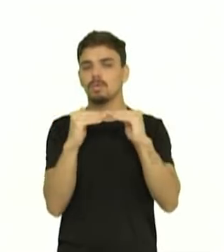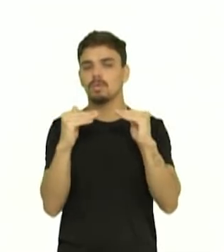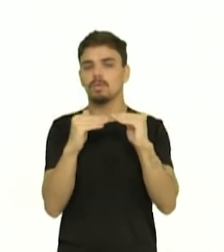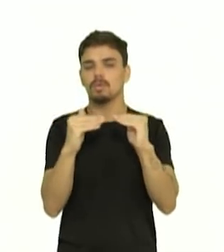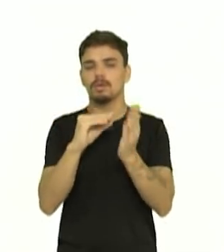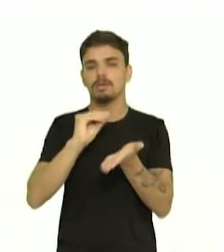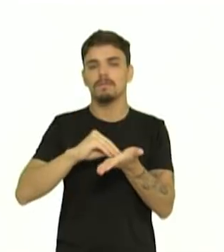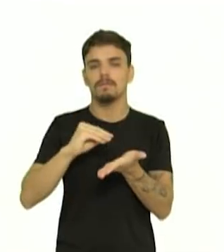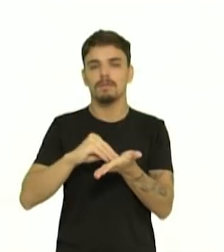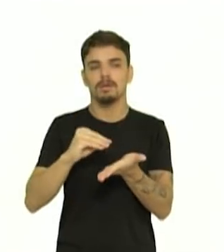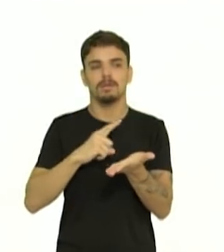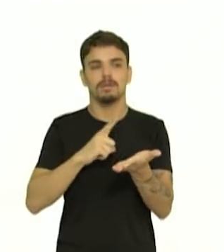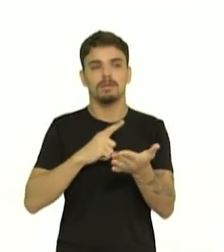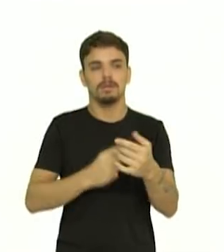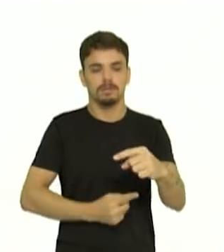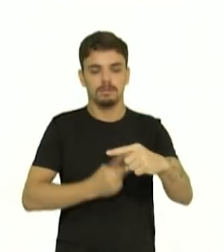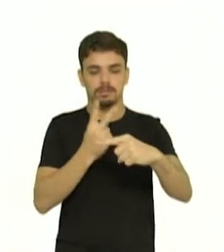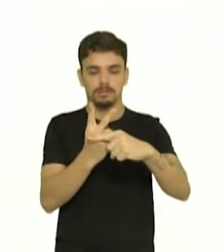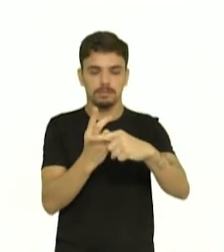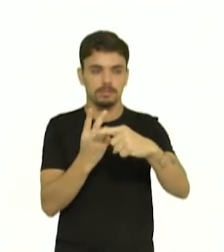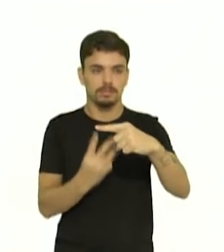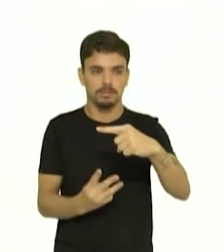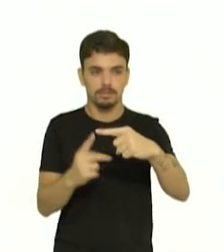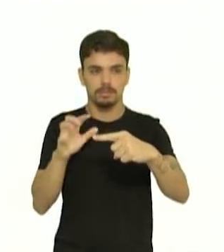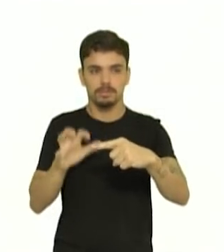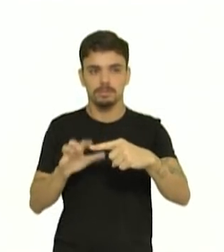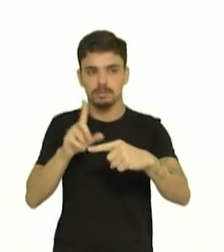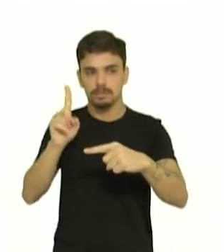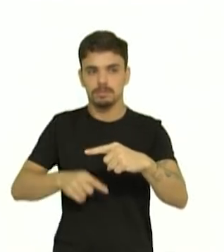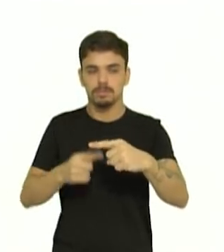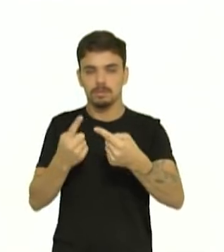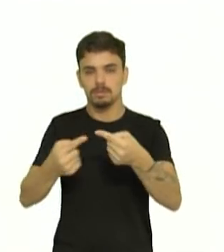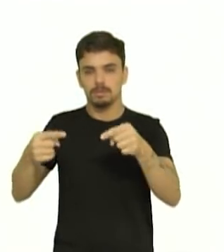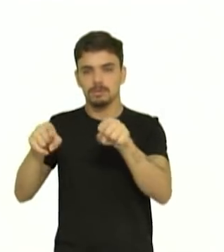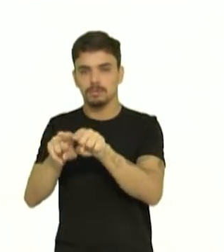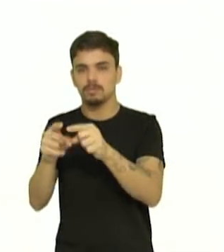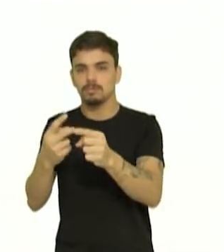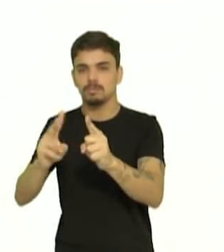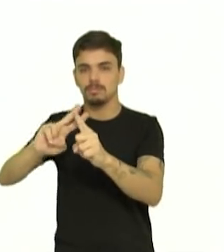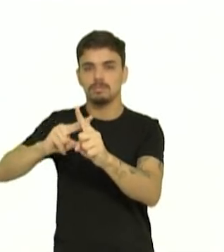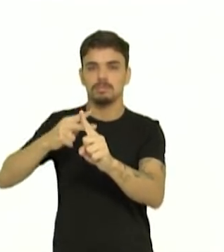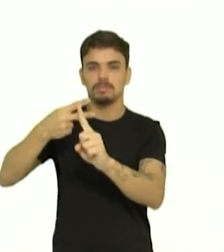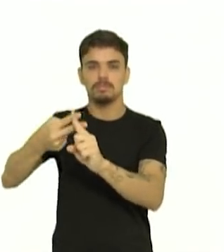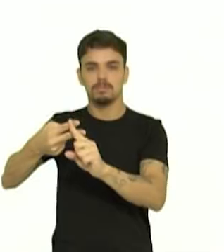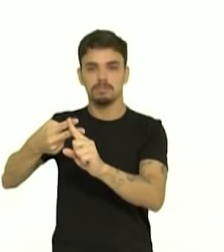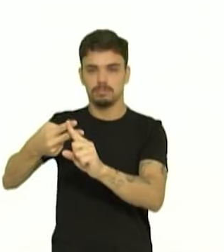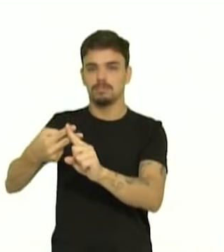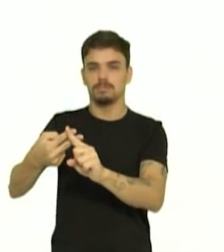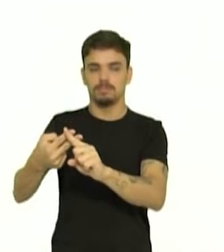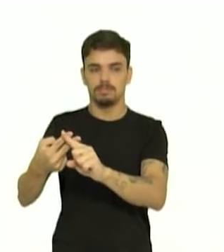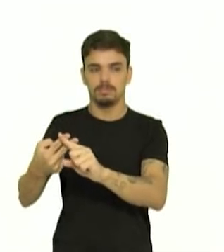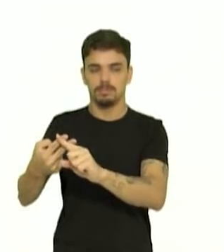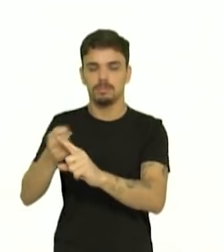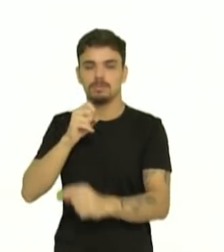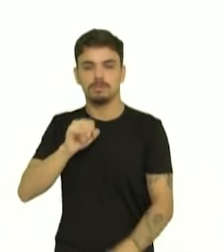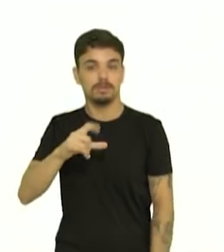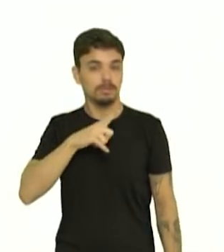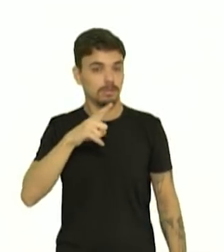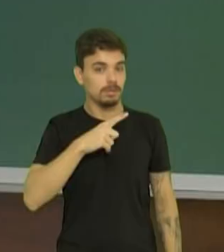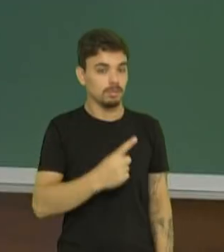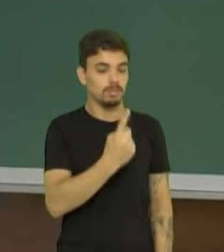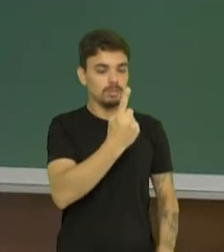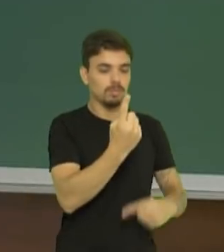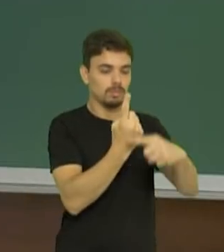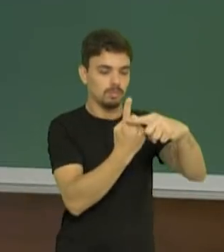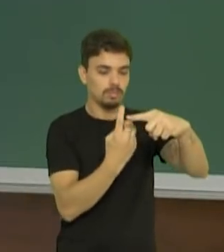restante corresponde a 2/3 e isso é o dobro de 1/3? Tá? Então, se eu tinha 1/3 de portas,